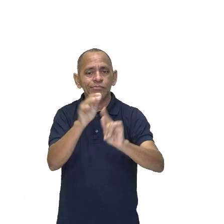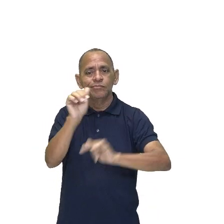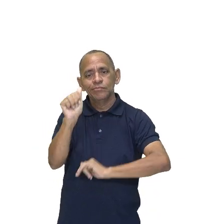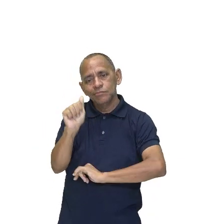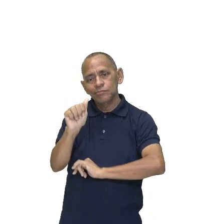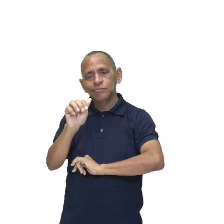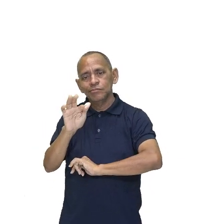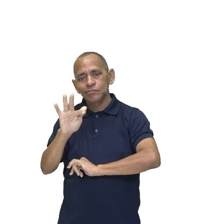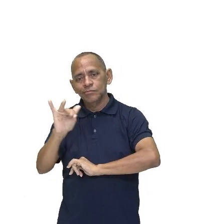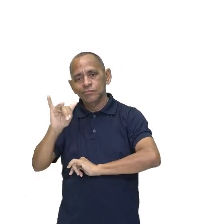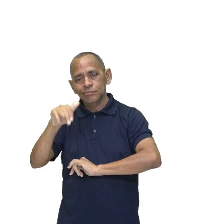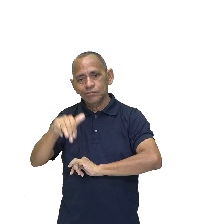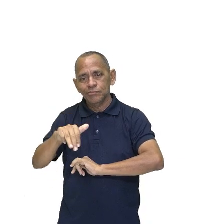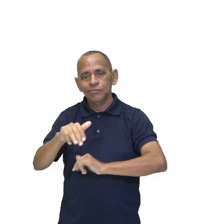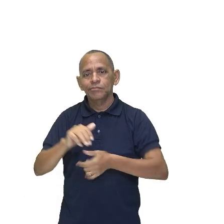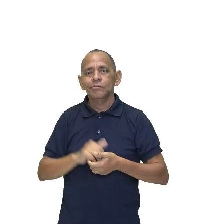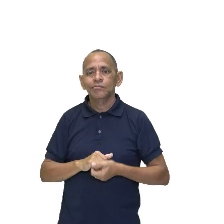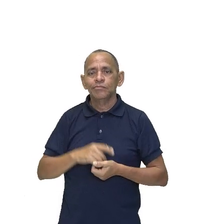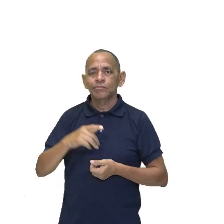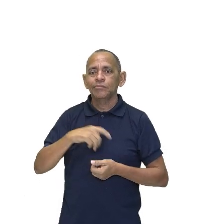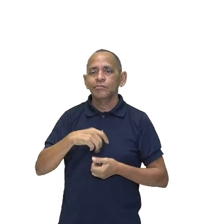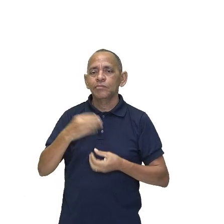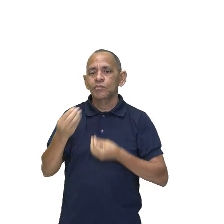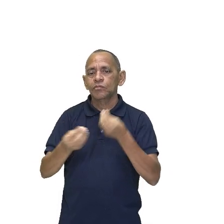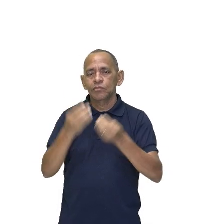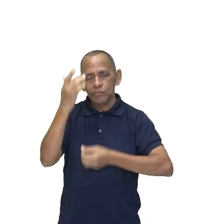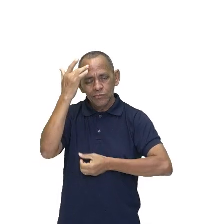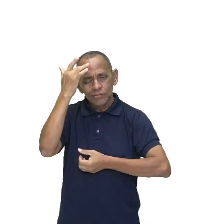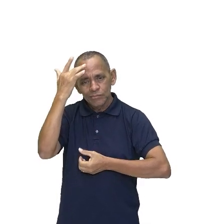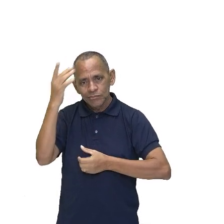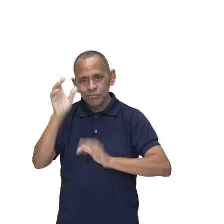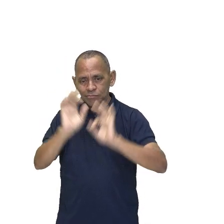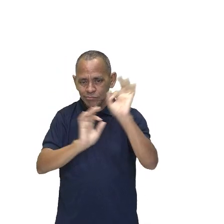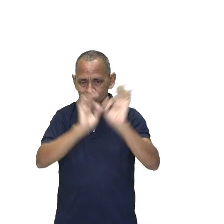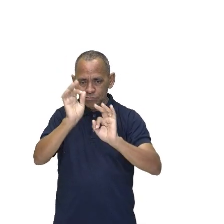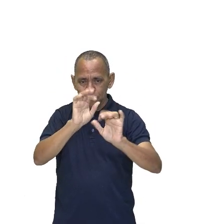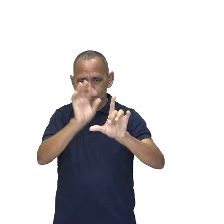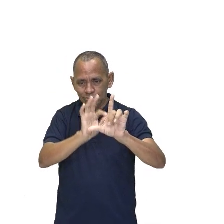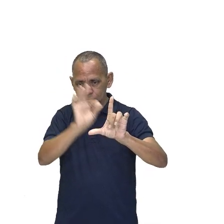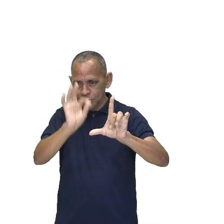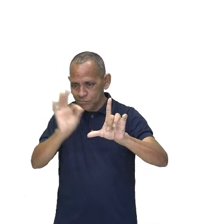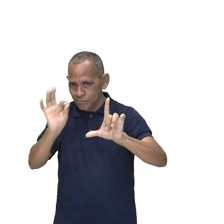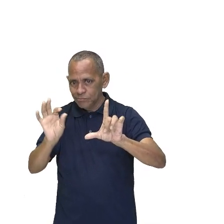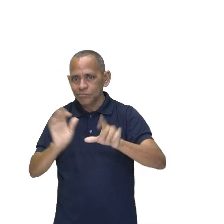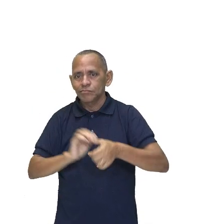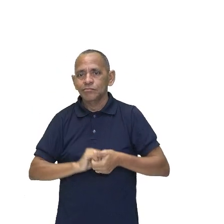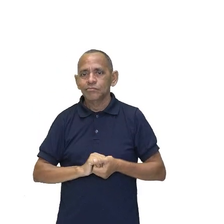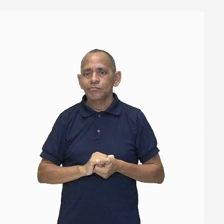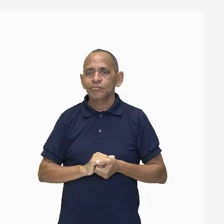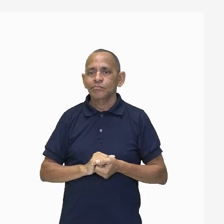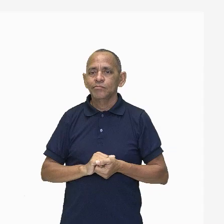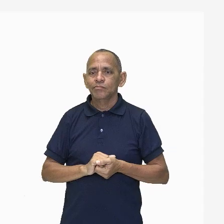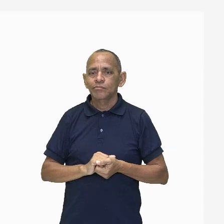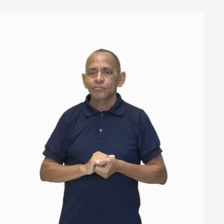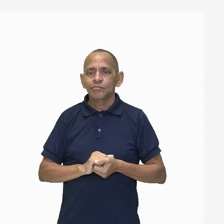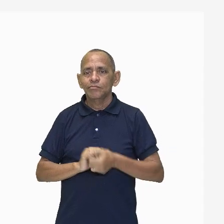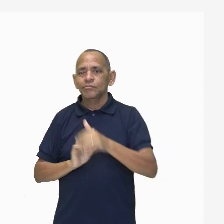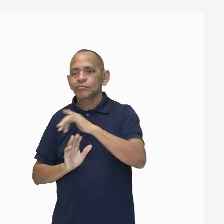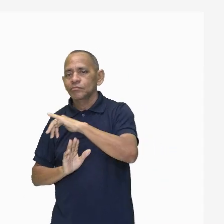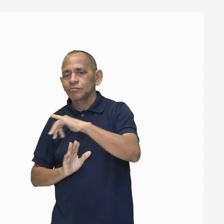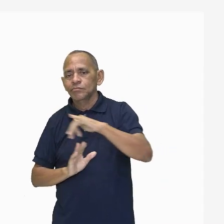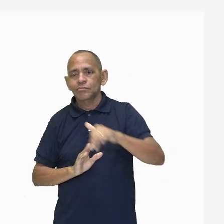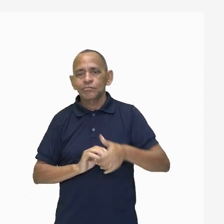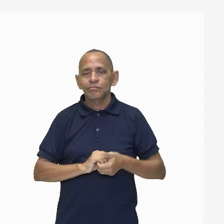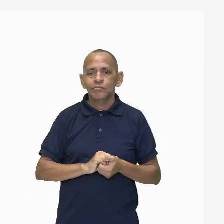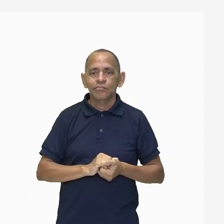verificar se essas características vão facilitar na construção do nosso gráfico, tá? Vamos lembrar, então, ali na nossa cartela? O que é